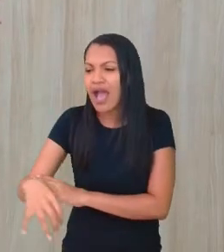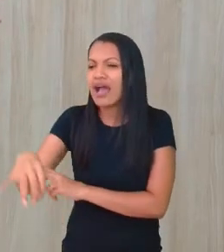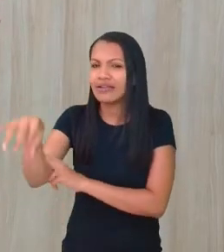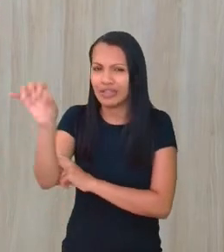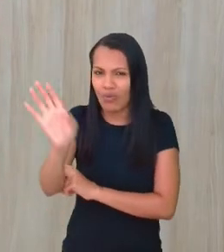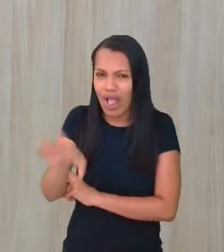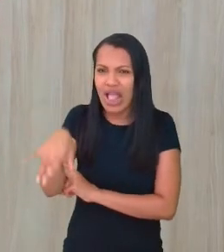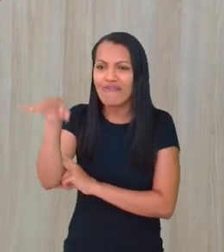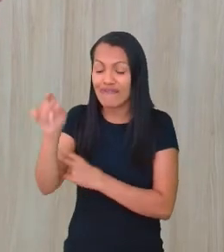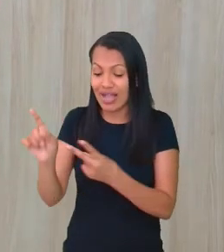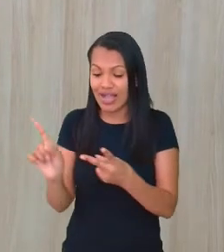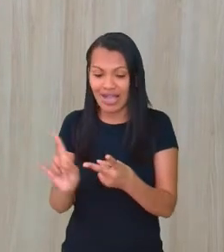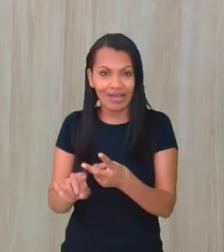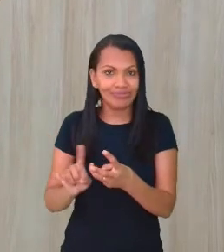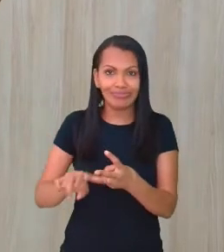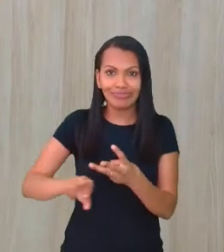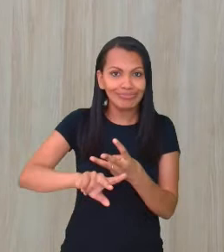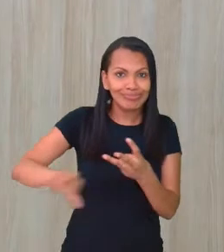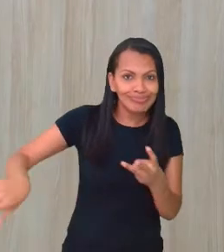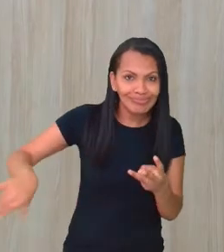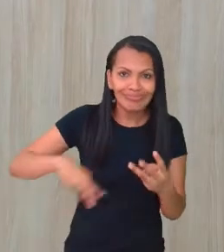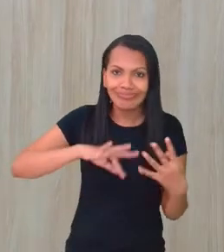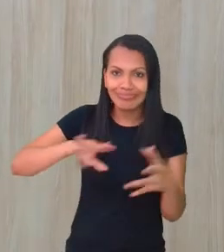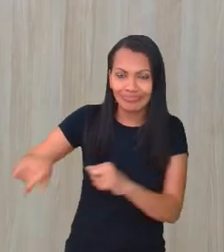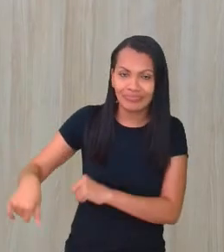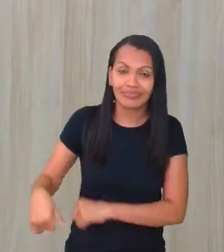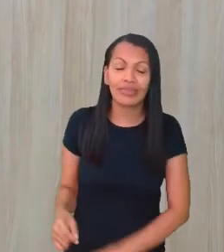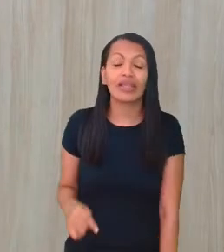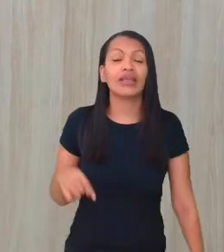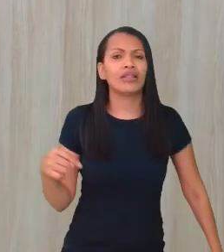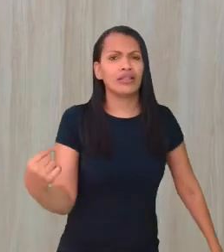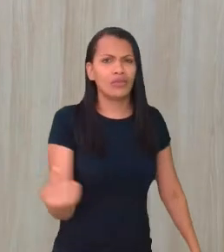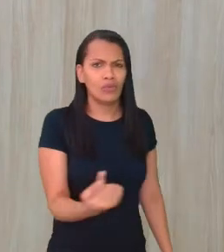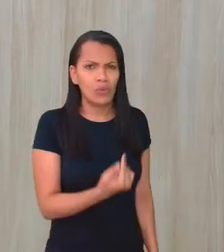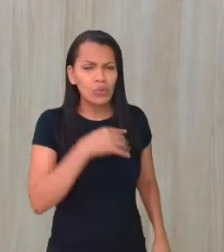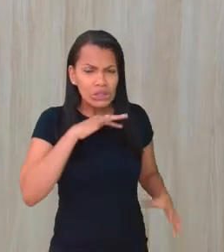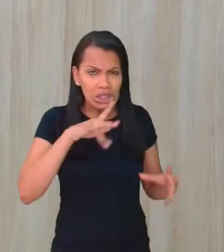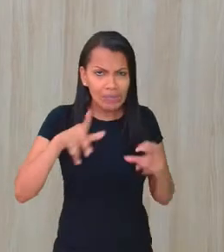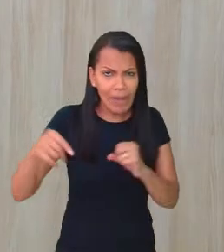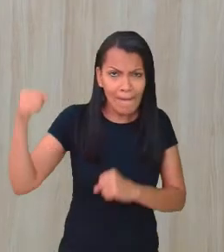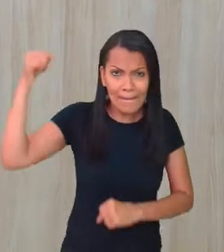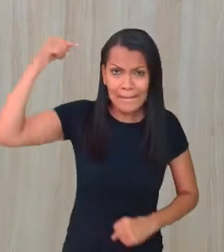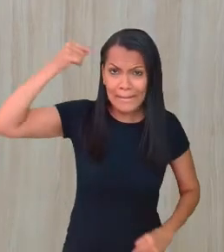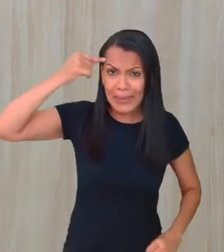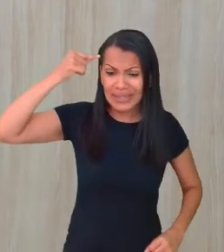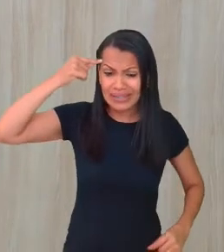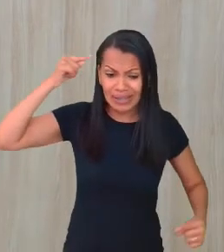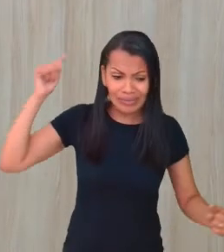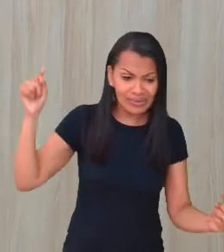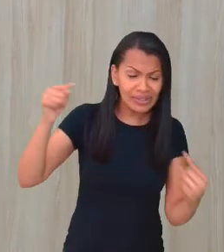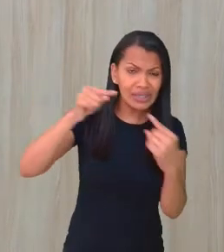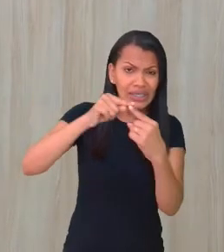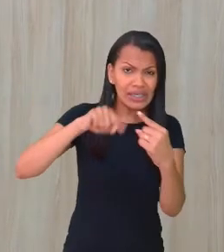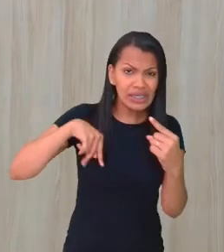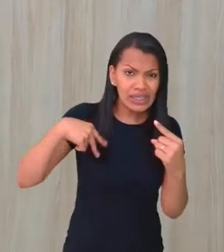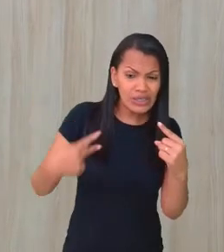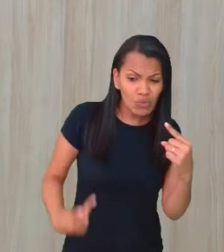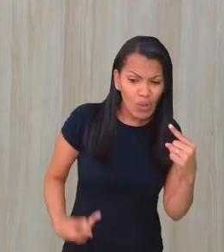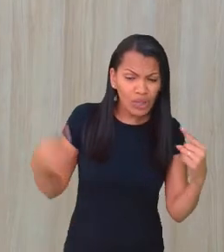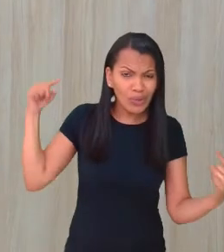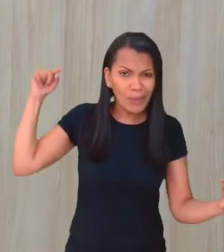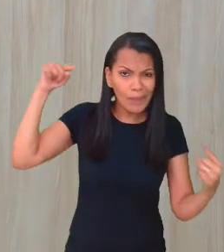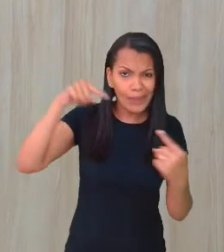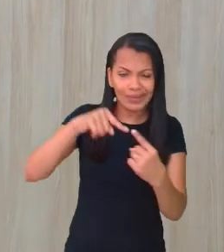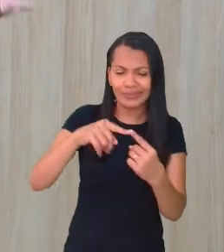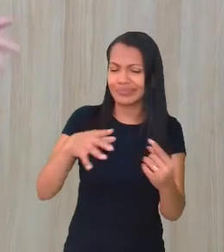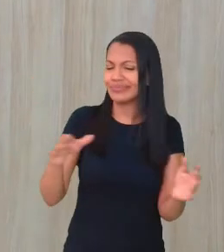diverso, é tão amplo, que os animais não pensam do mesmo jeito que a gente. Para eles, o que será uma língua estrangeira é diferente